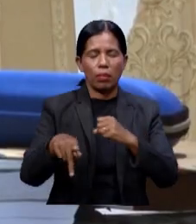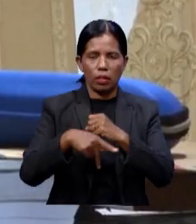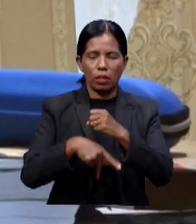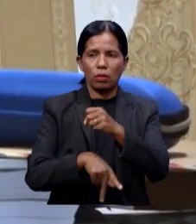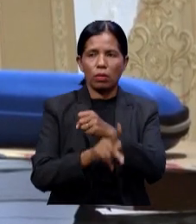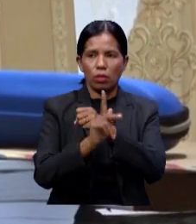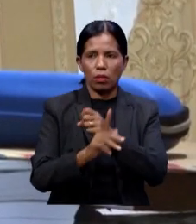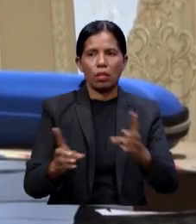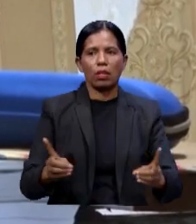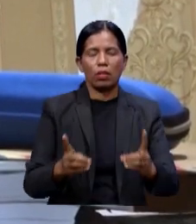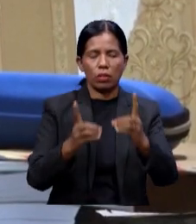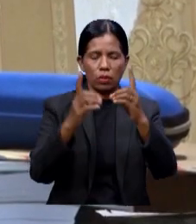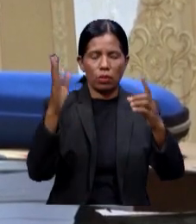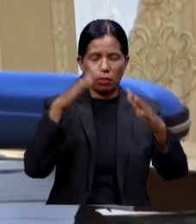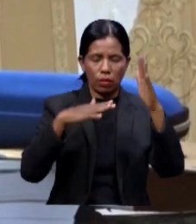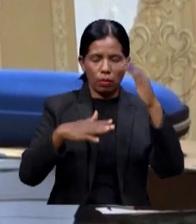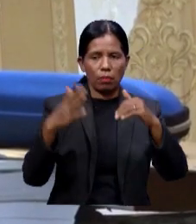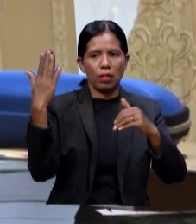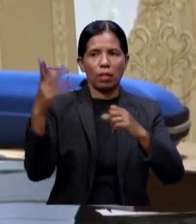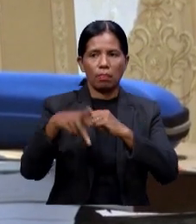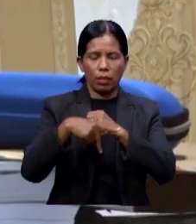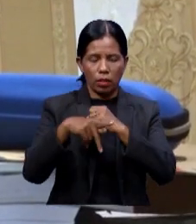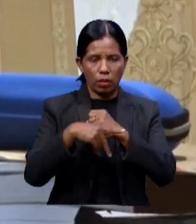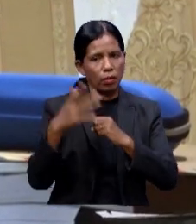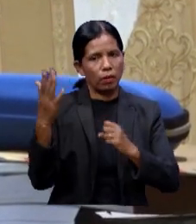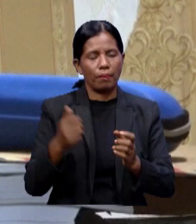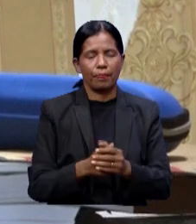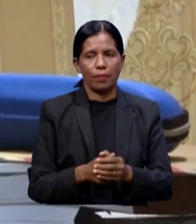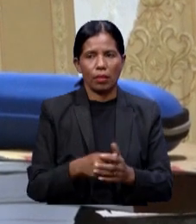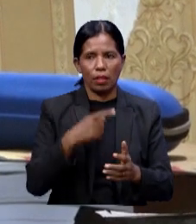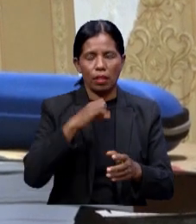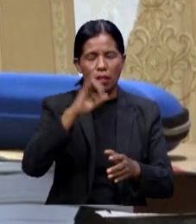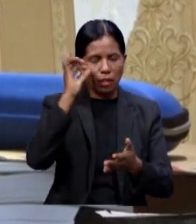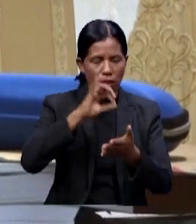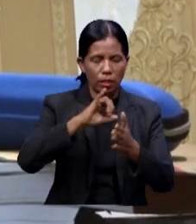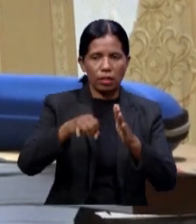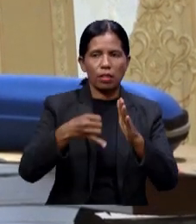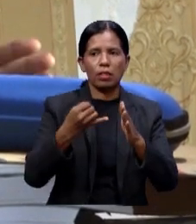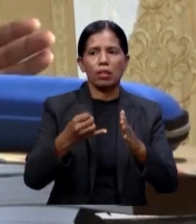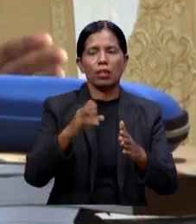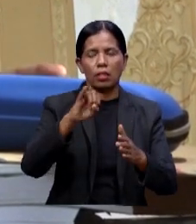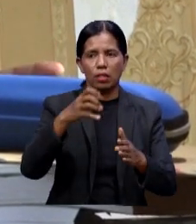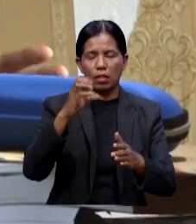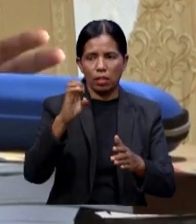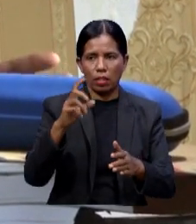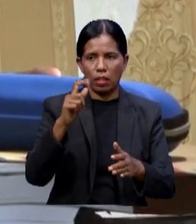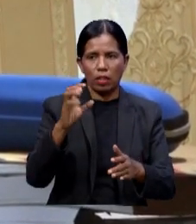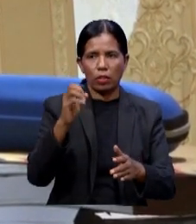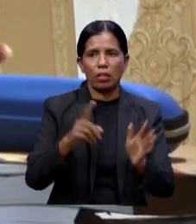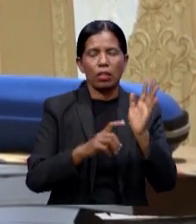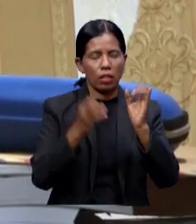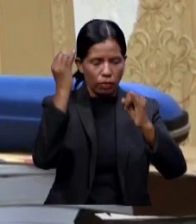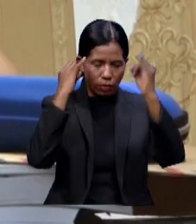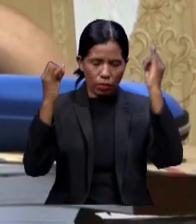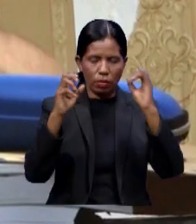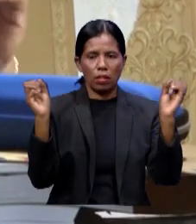enfrenta conflito interno e a partido refere. Adjunto secretário-geral Partido Conto, Zeto Patrício Ateten, informação nela